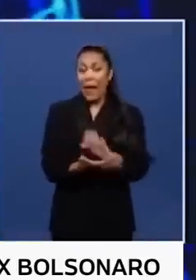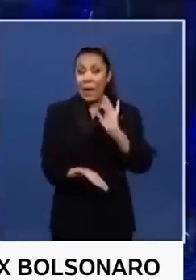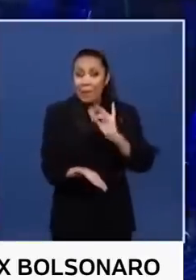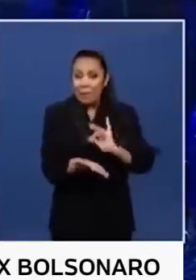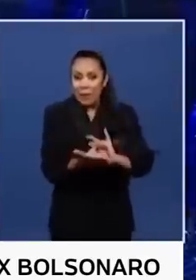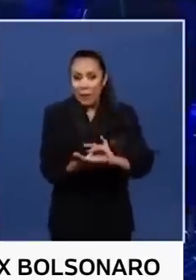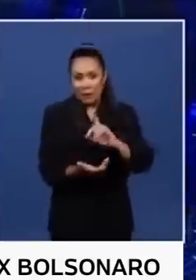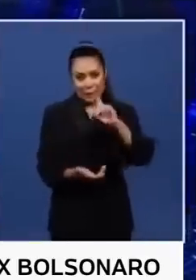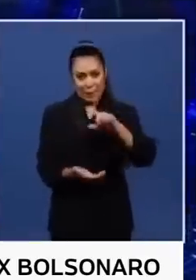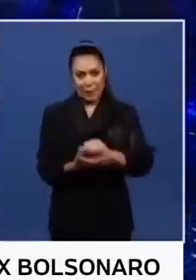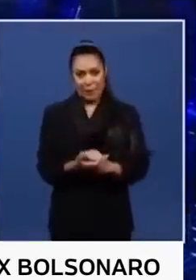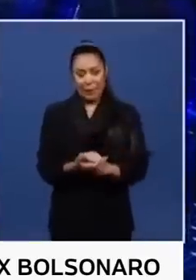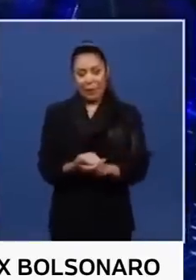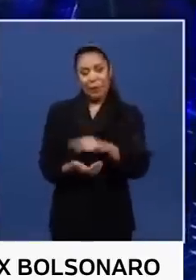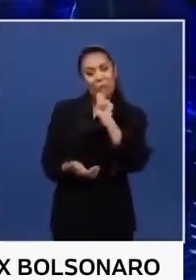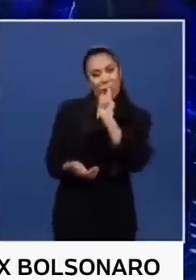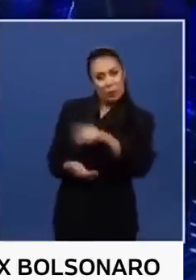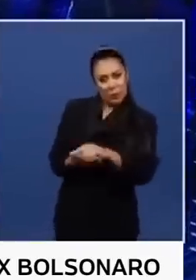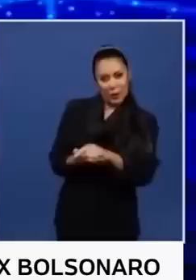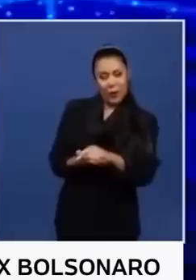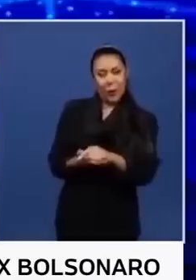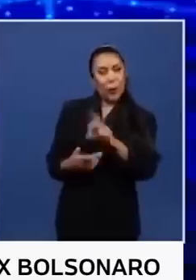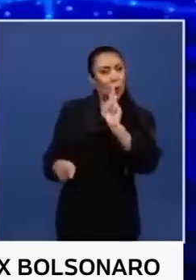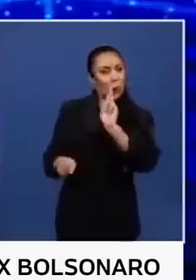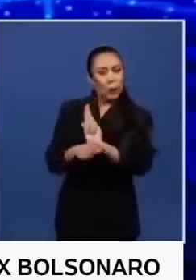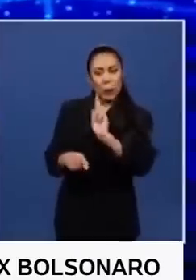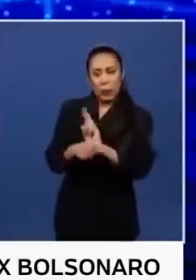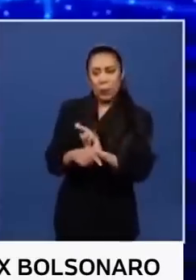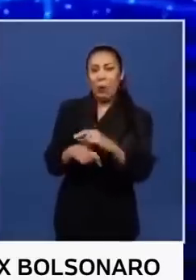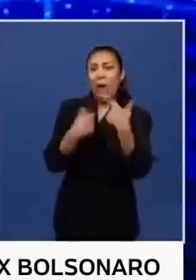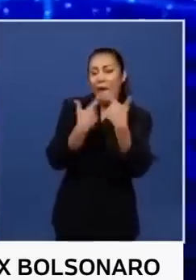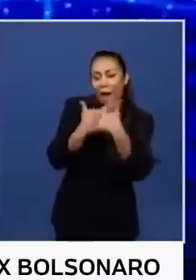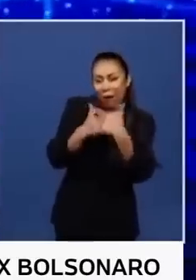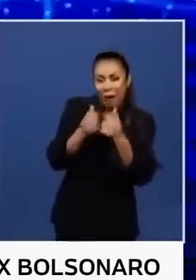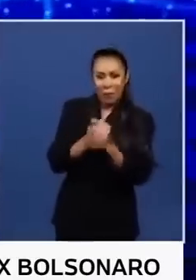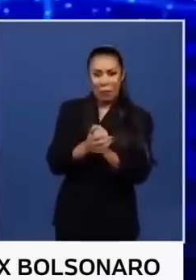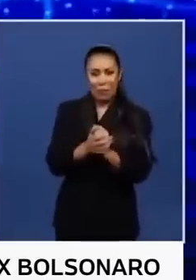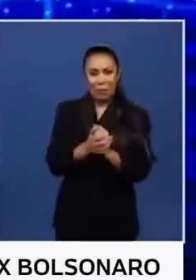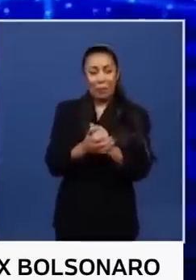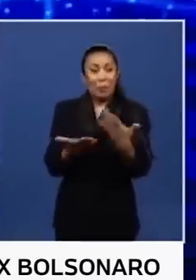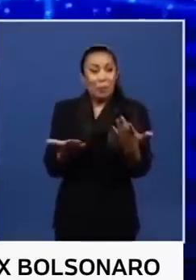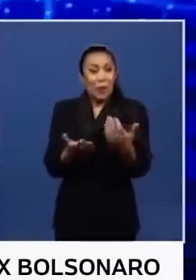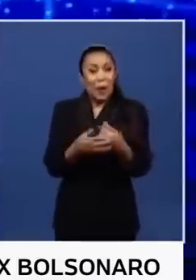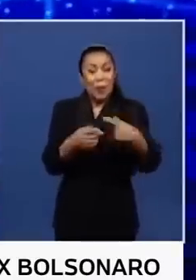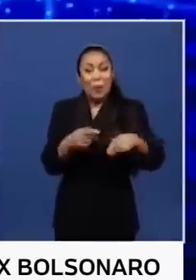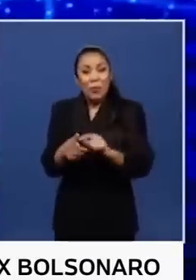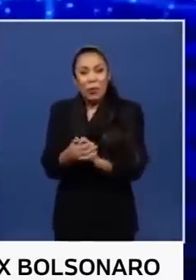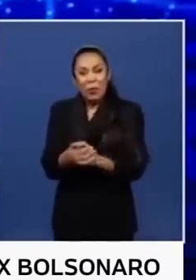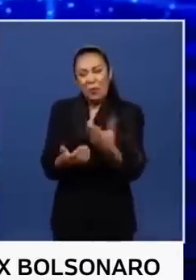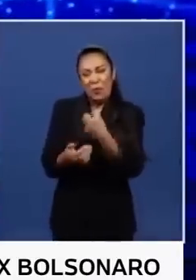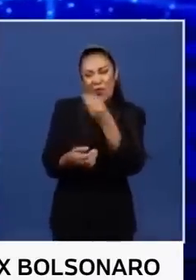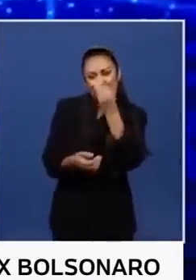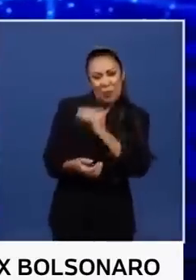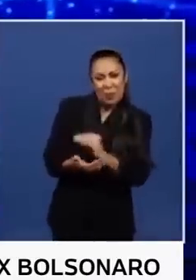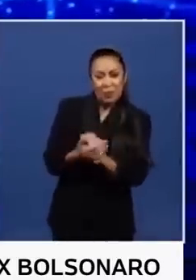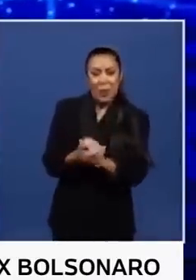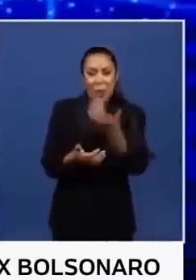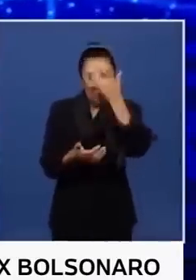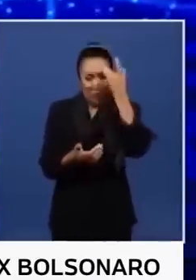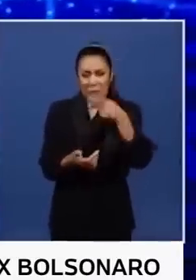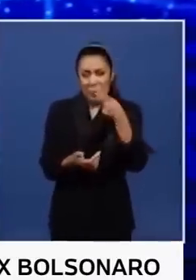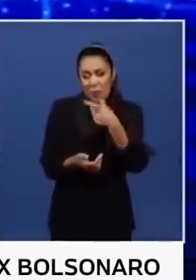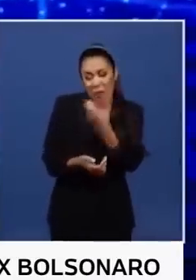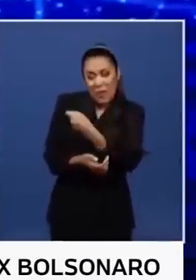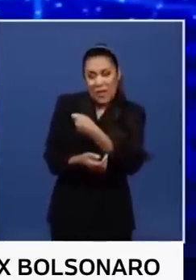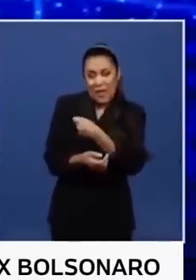A verdade é que o senhor não cuidou, debochou, riu. Dizia que não tomava vacina, quem tomava vacina